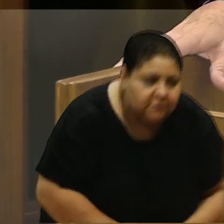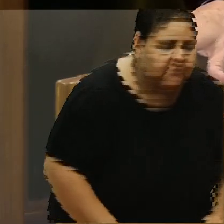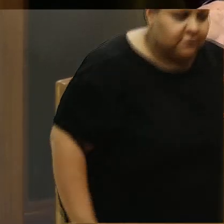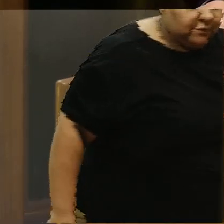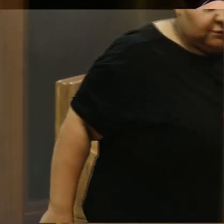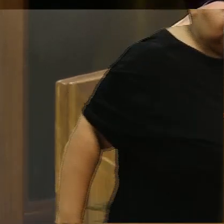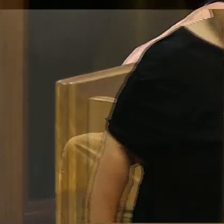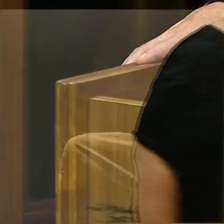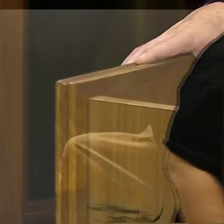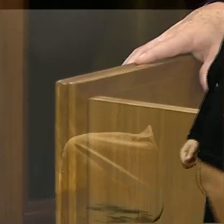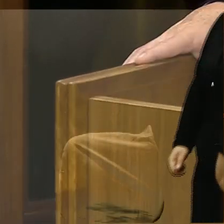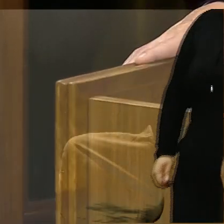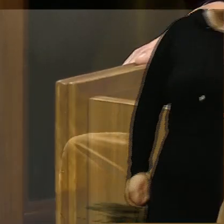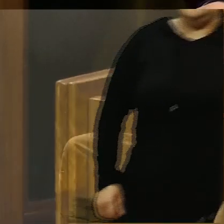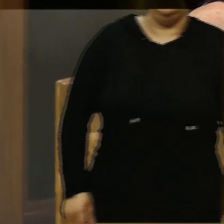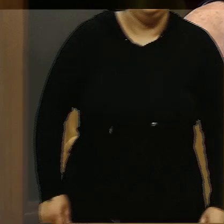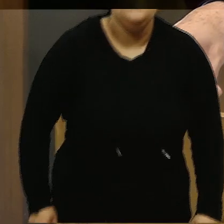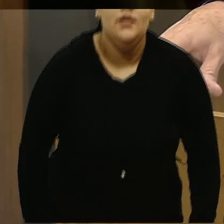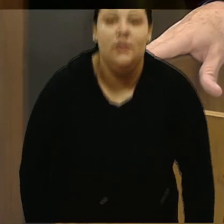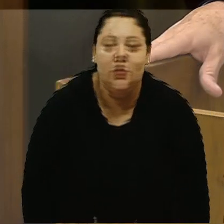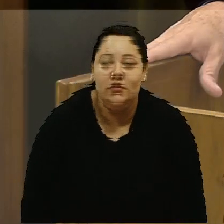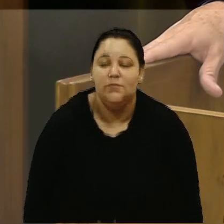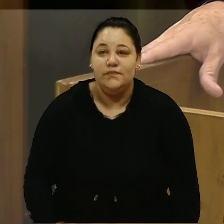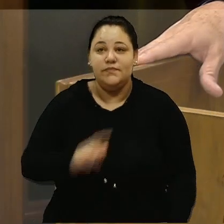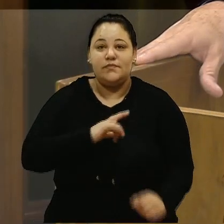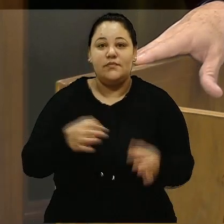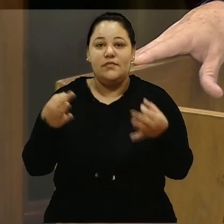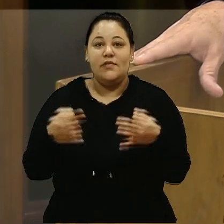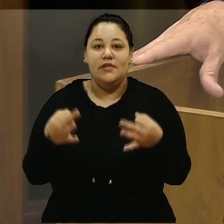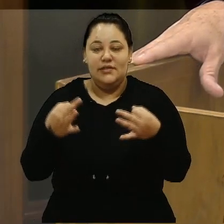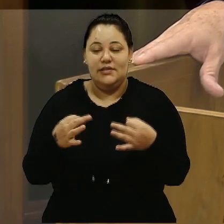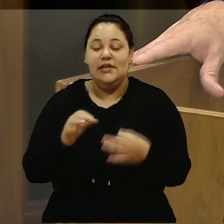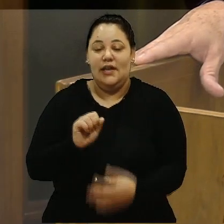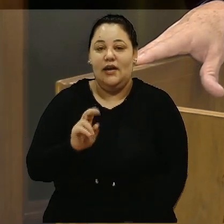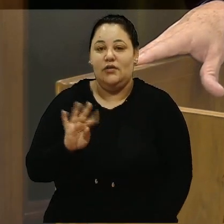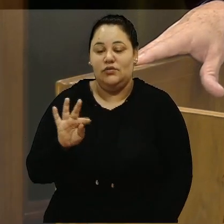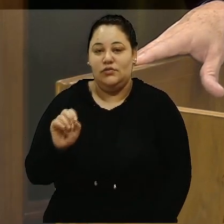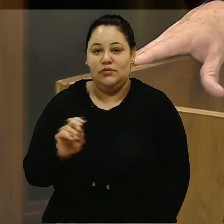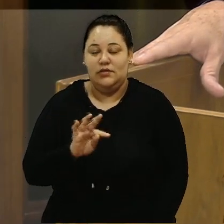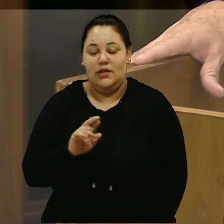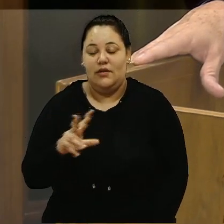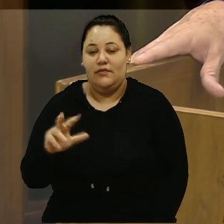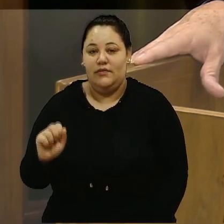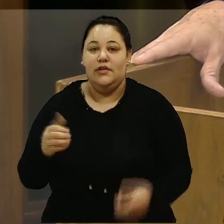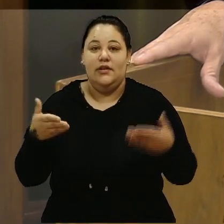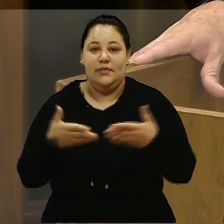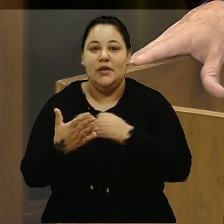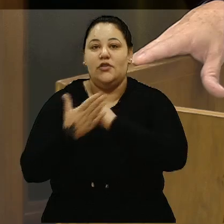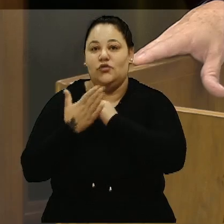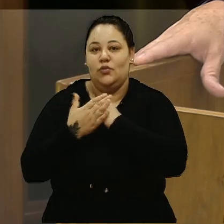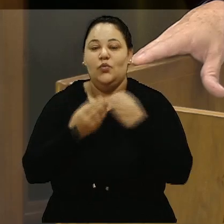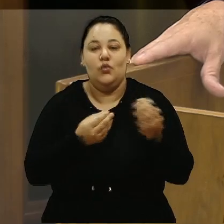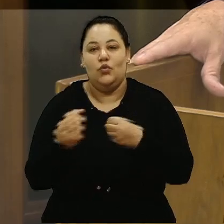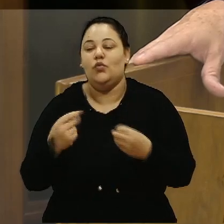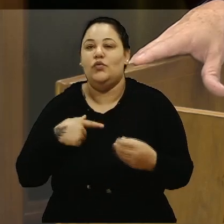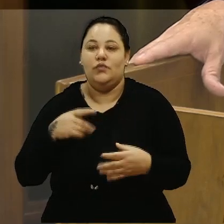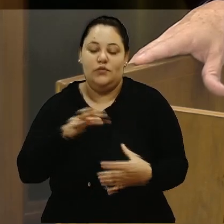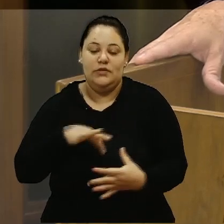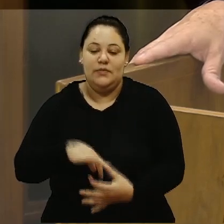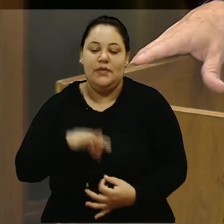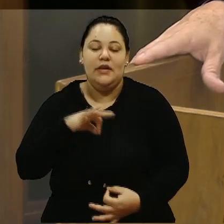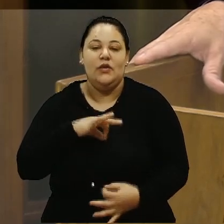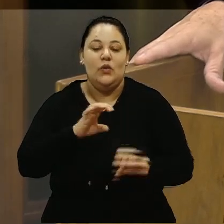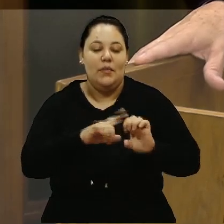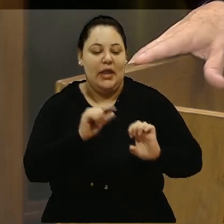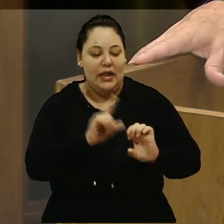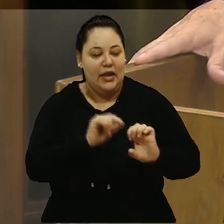tenho certeza que a Autotrave também ajudou muito a transformação da nossa cidade, dentro desse espírito dos empresários, do empreendedor, das